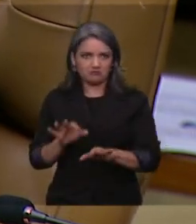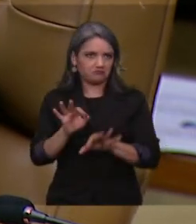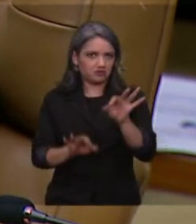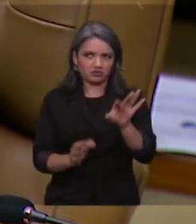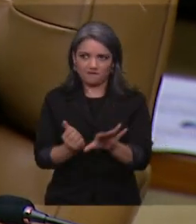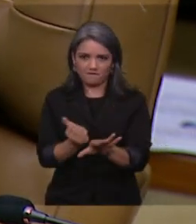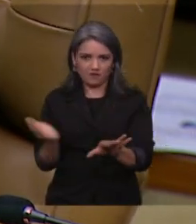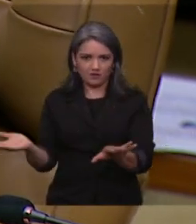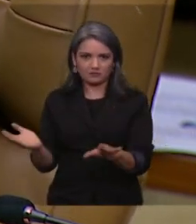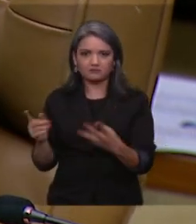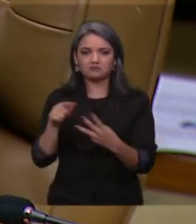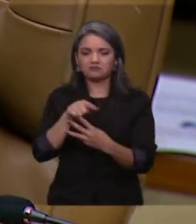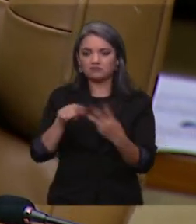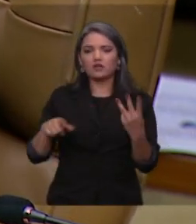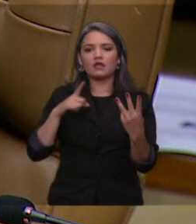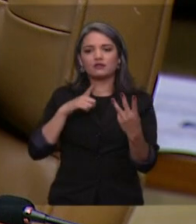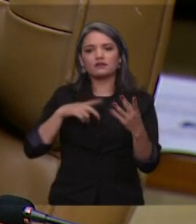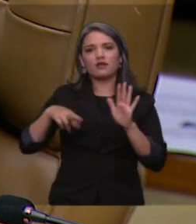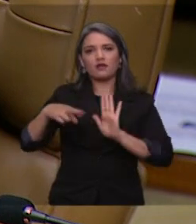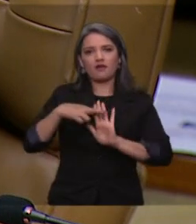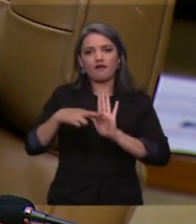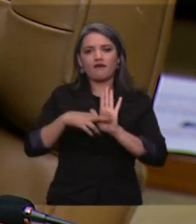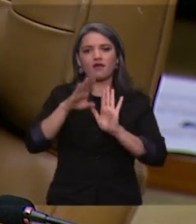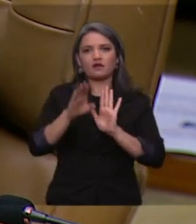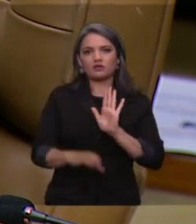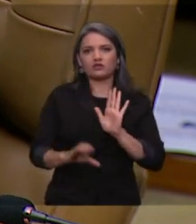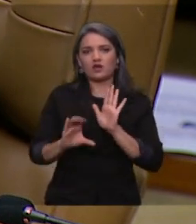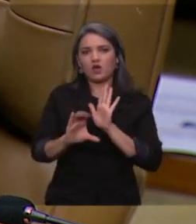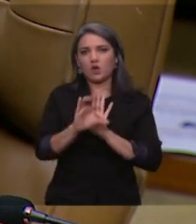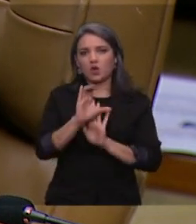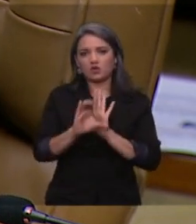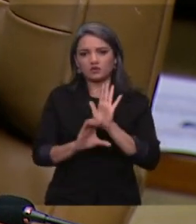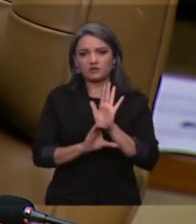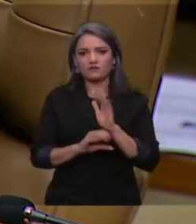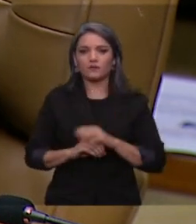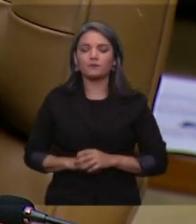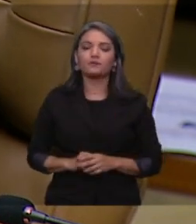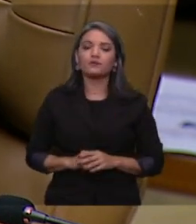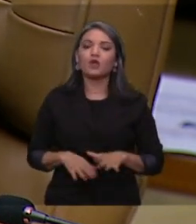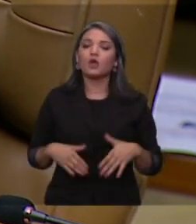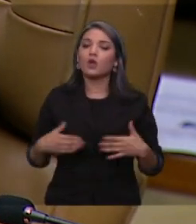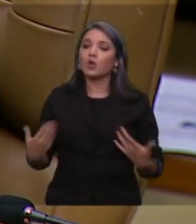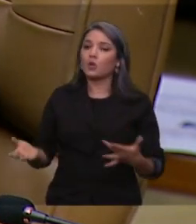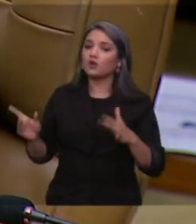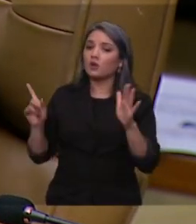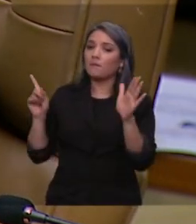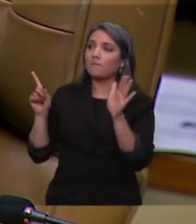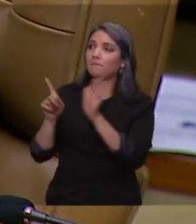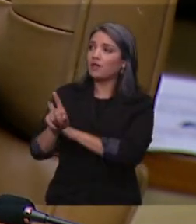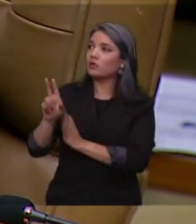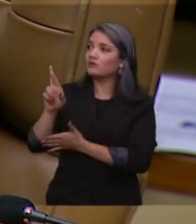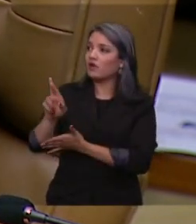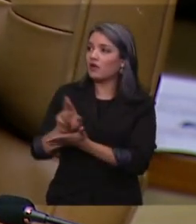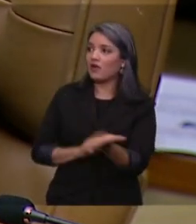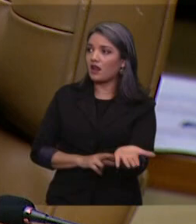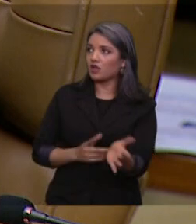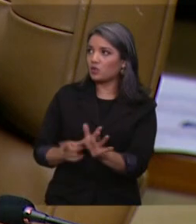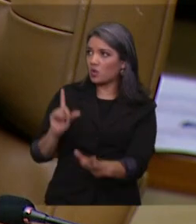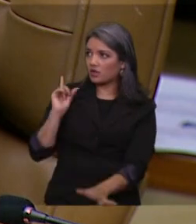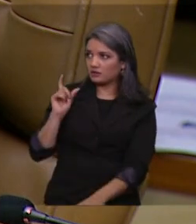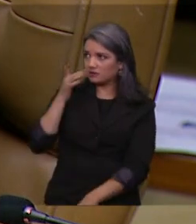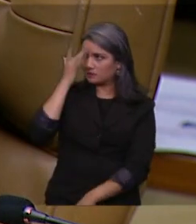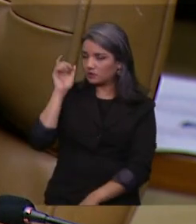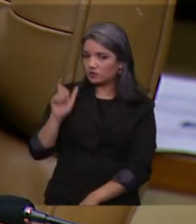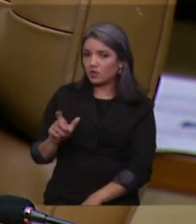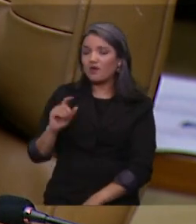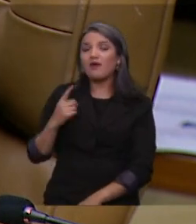as três reguladas pelo Código Civil. E quando eu fiz a pergunta preliminar ao eminente relator, foi